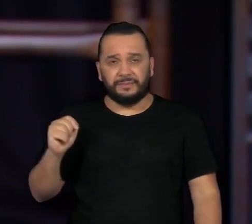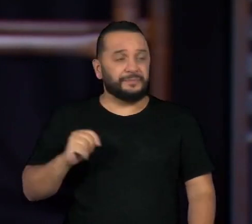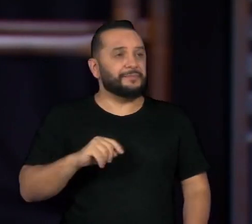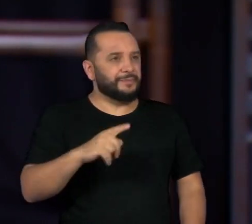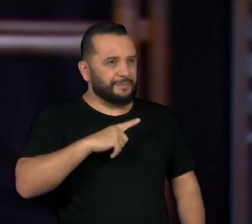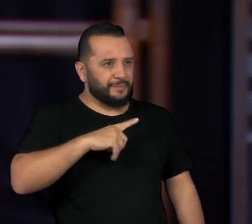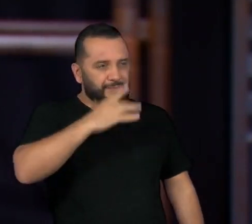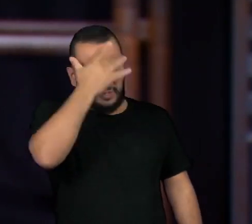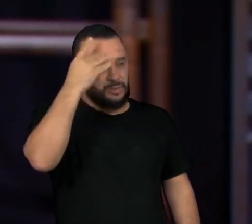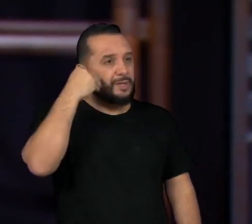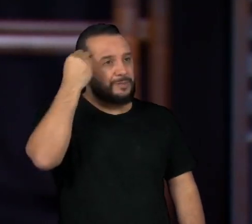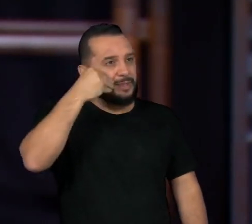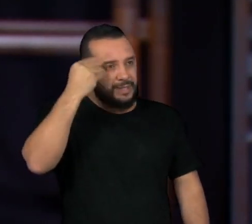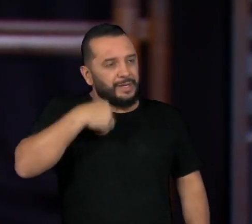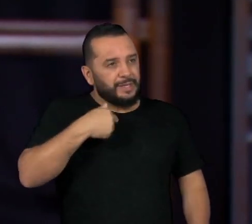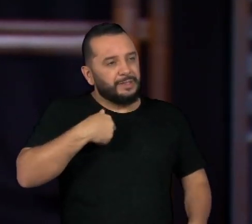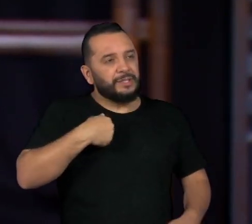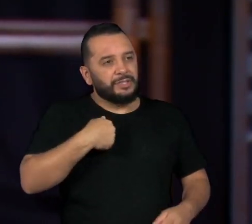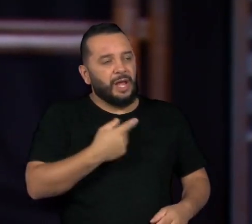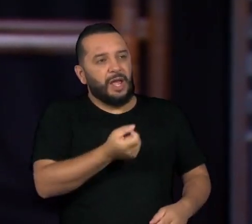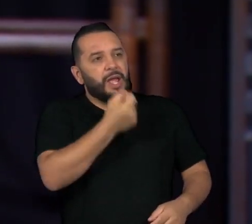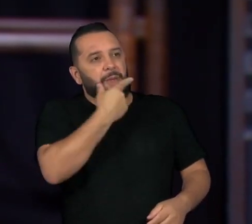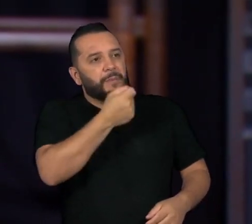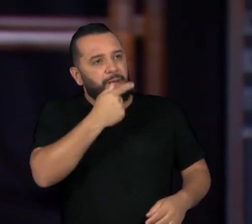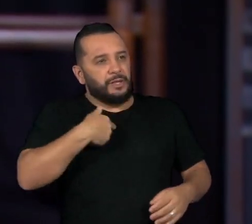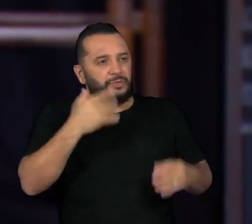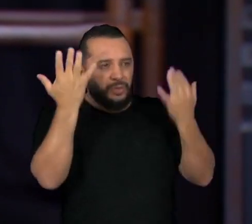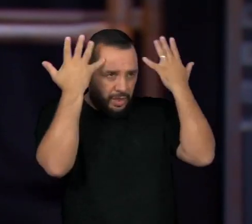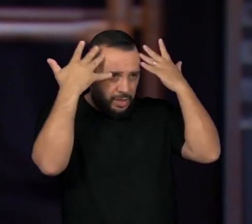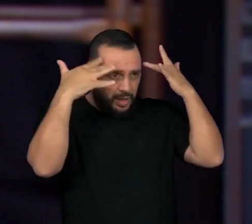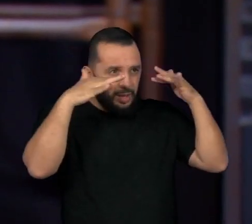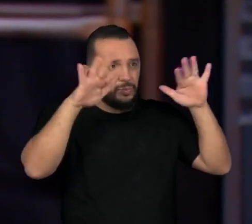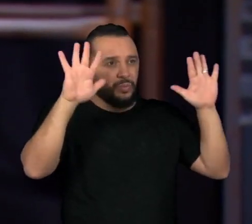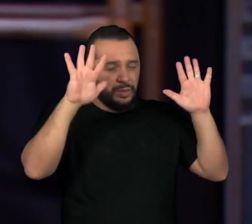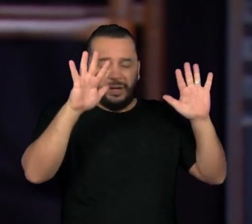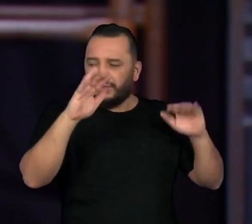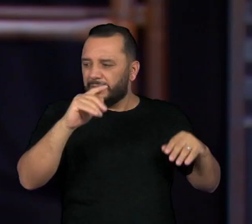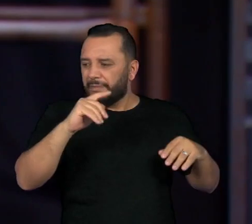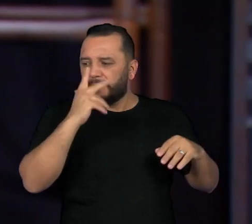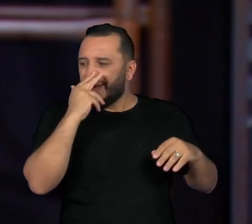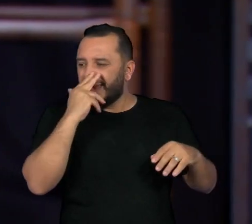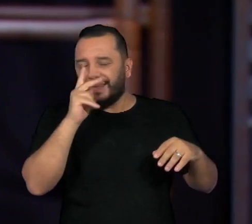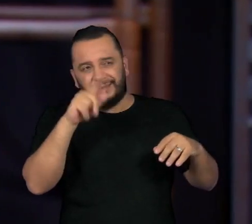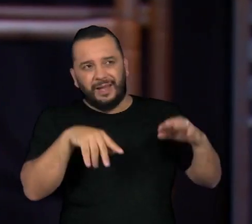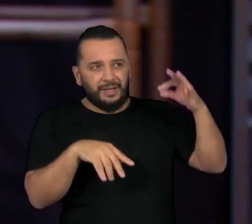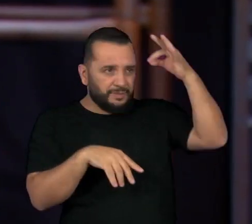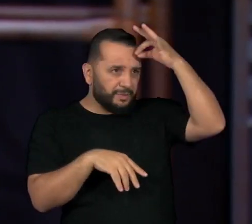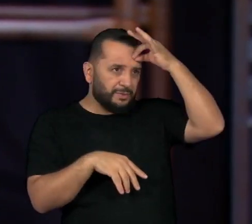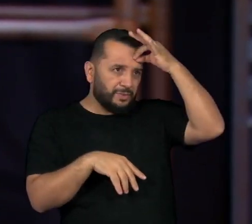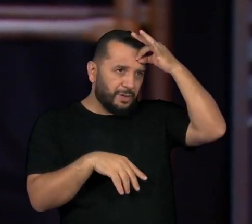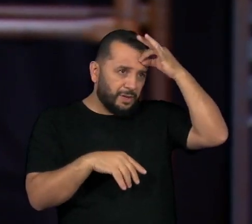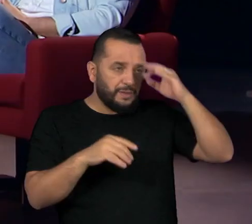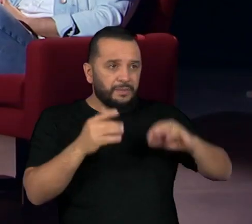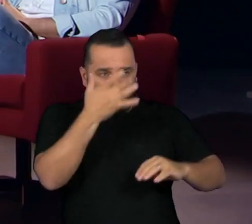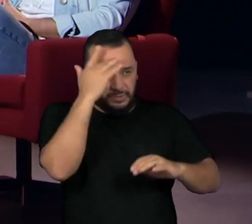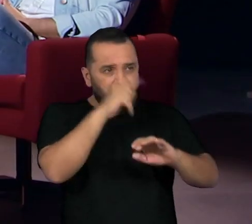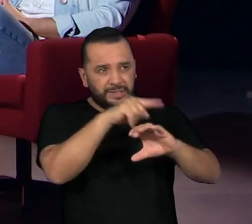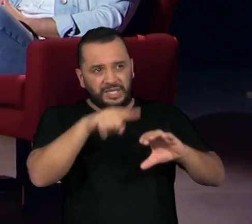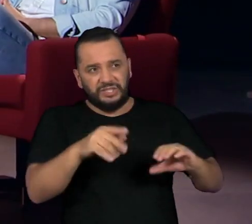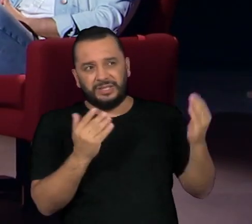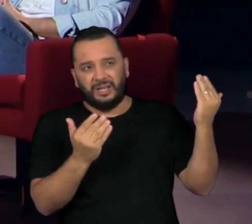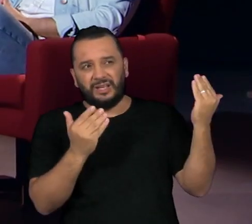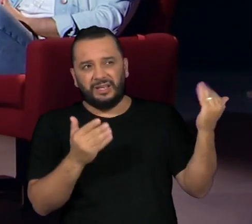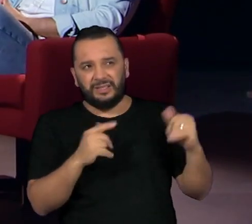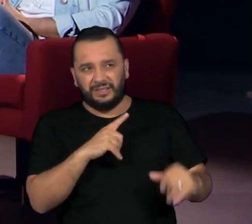psicodélicos relatam experiências espirituais. Isso não deixa muito o cientista com o pé atrás? Eu acho que